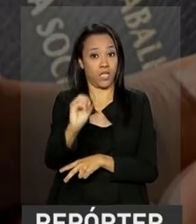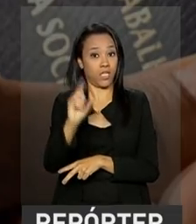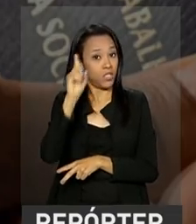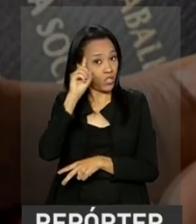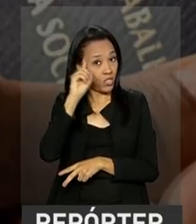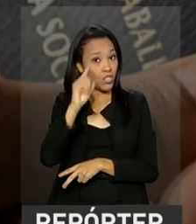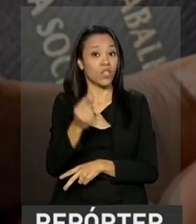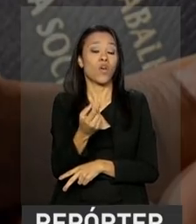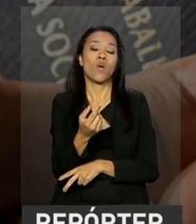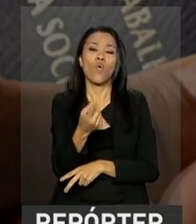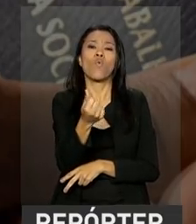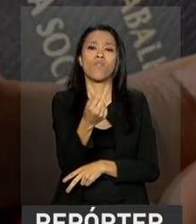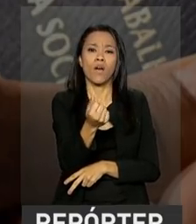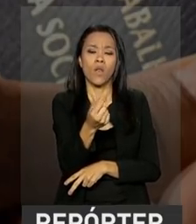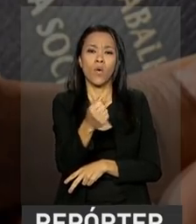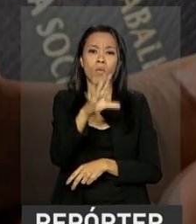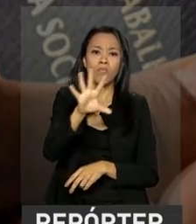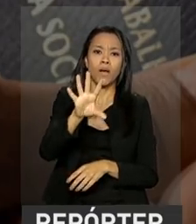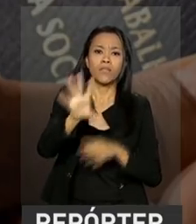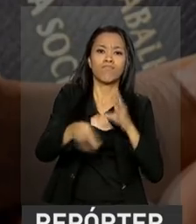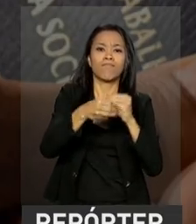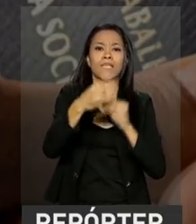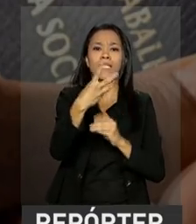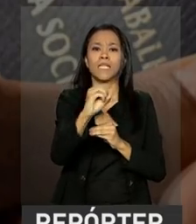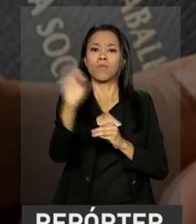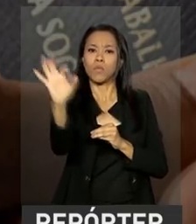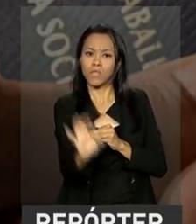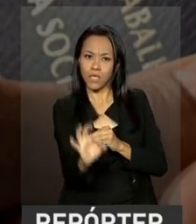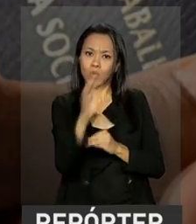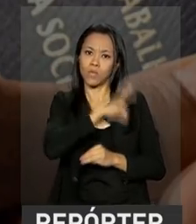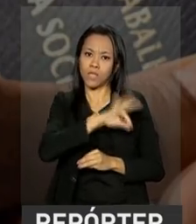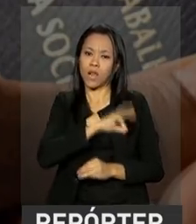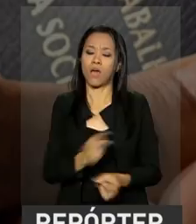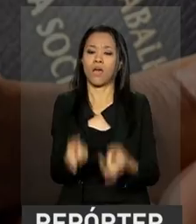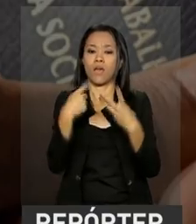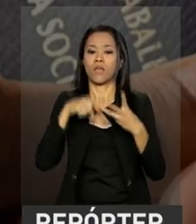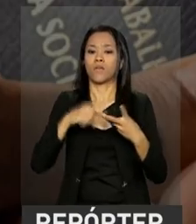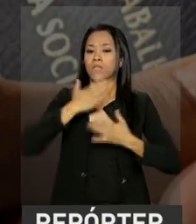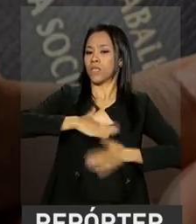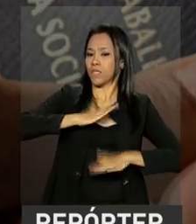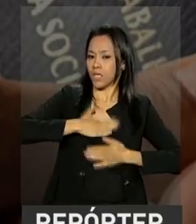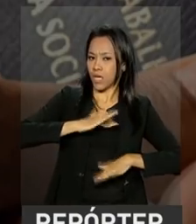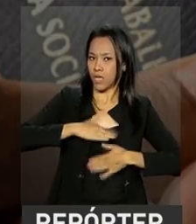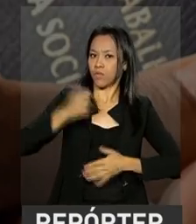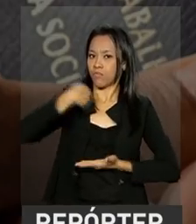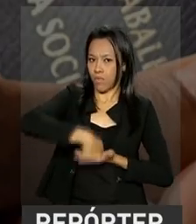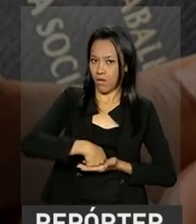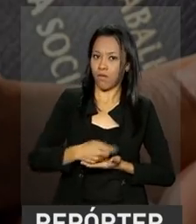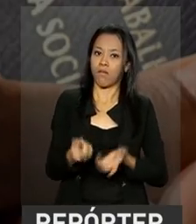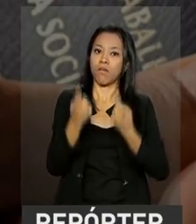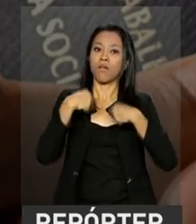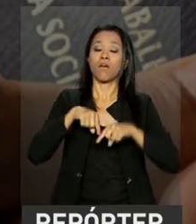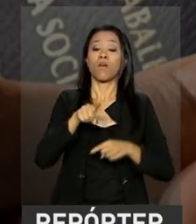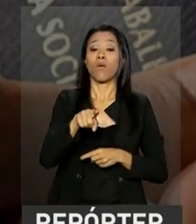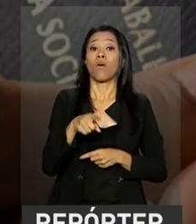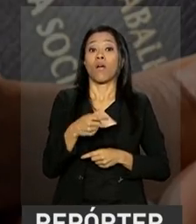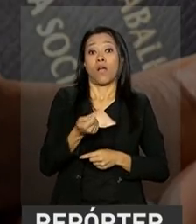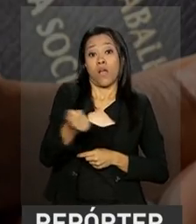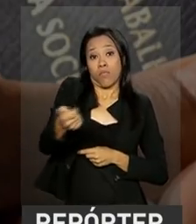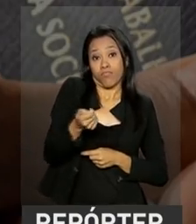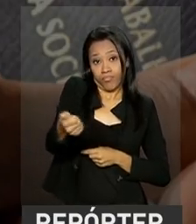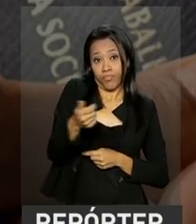com valor correspondente a 30% do salário descanso semanal remunerado contribuição ao inss